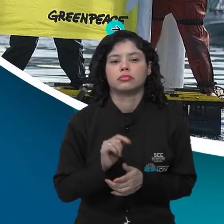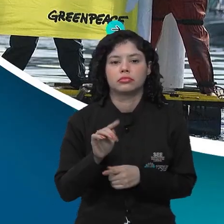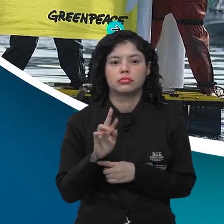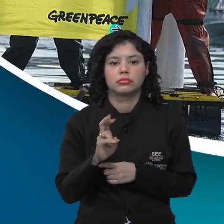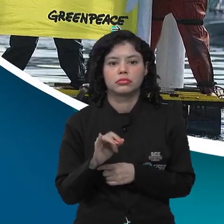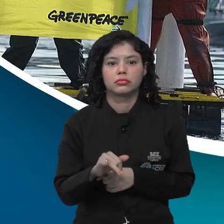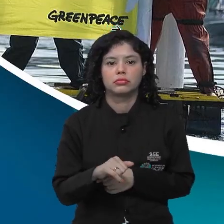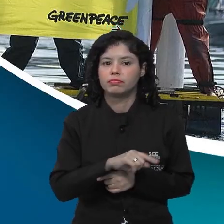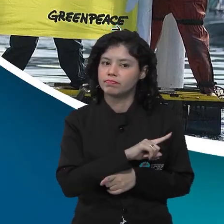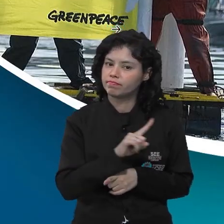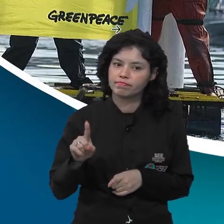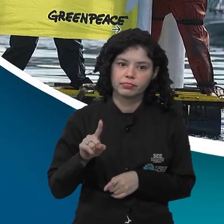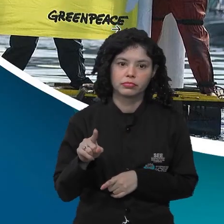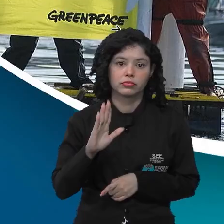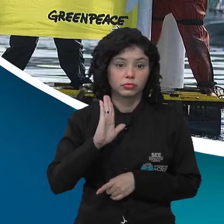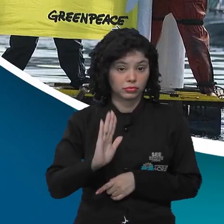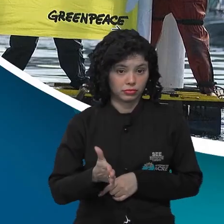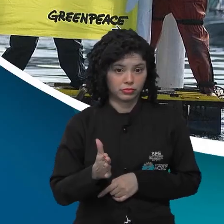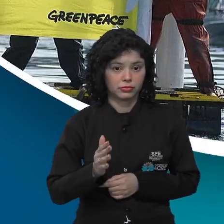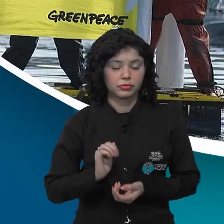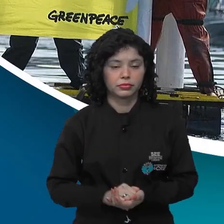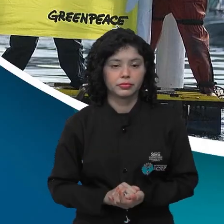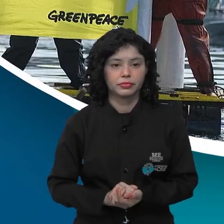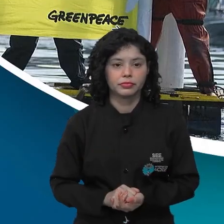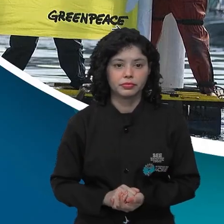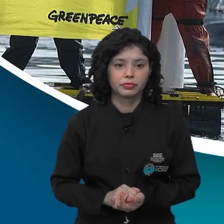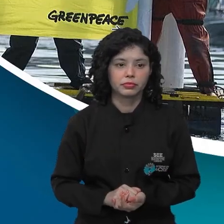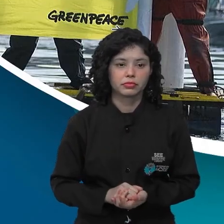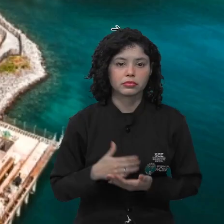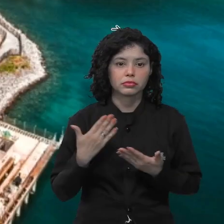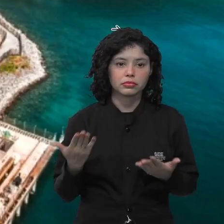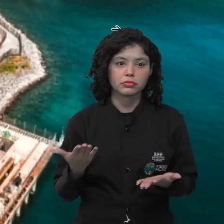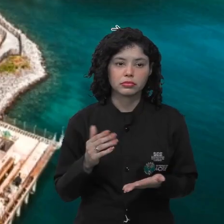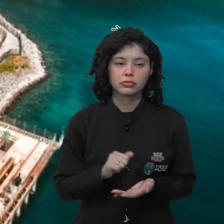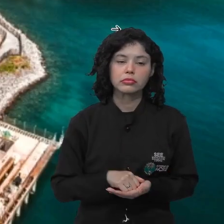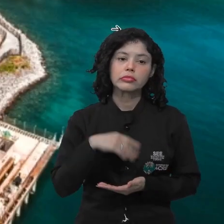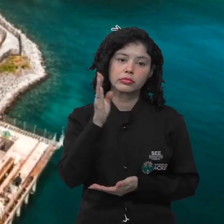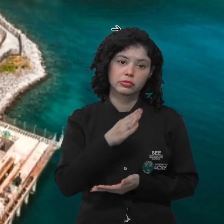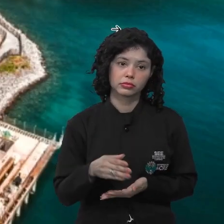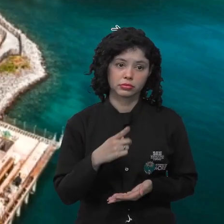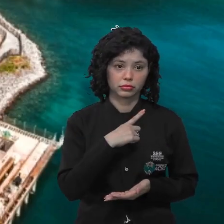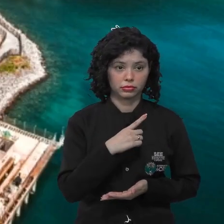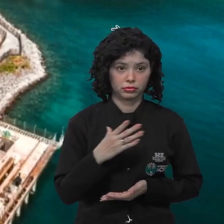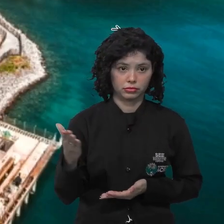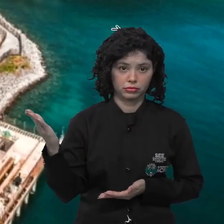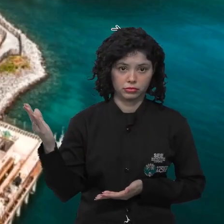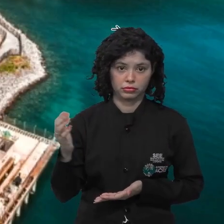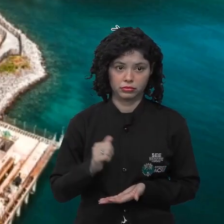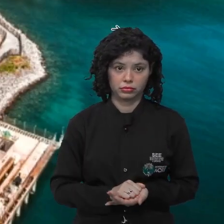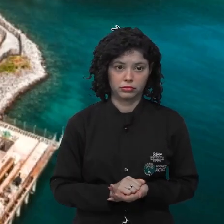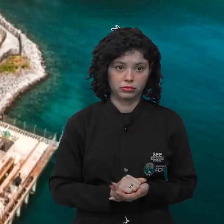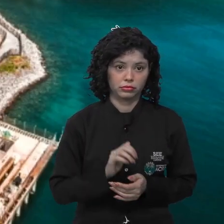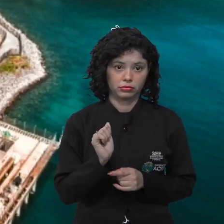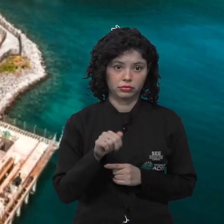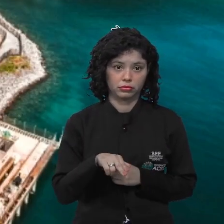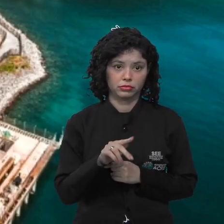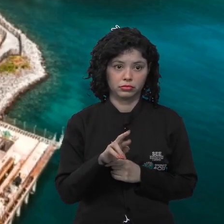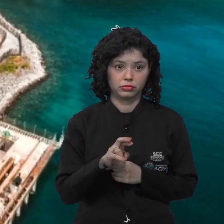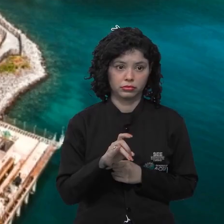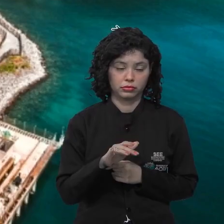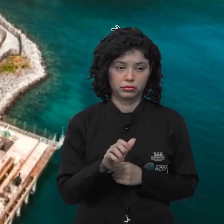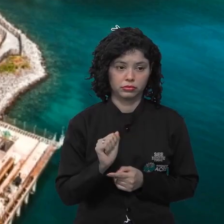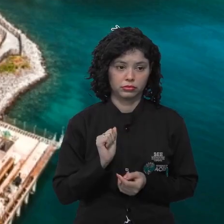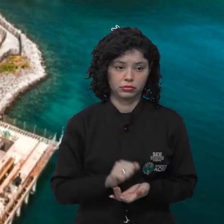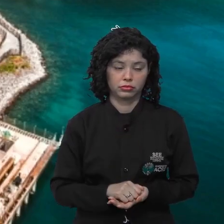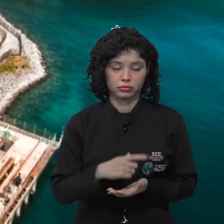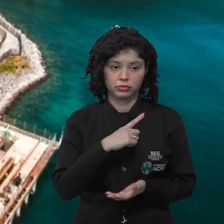falar nuclear não, renováveis já, né? Então, aqui, ó, no Brasil, a gente tem a usina nuclear de Angra dos Reis,